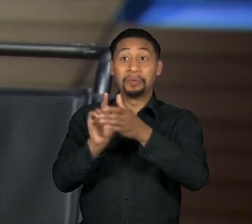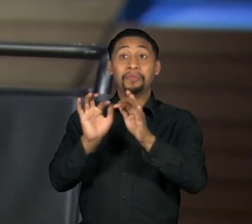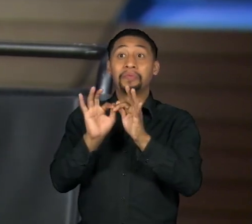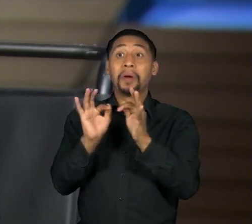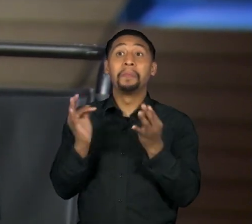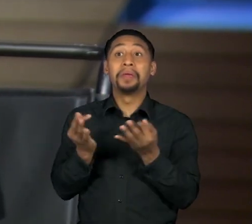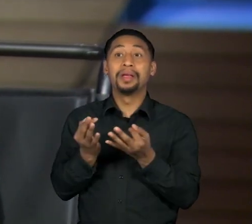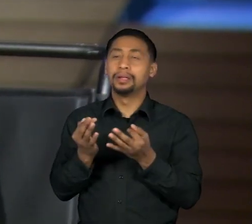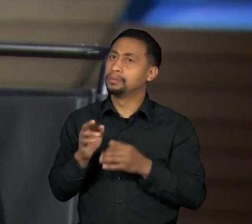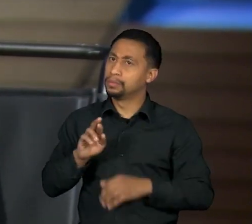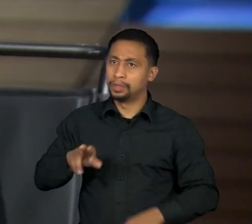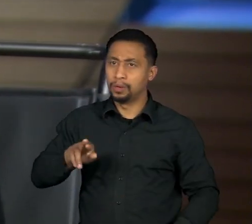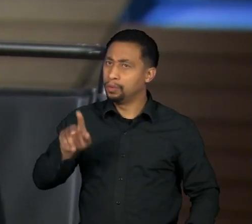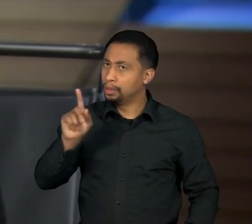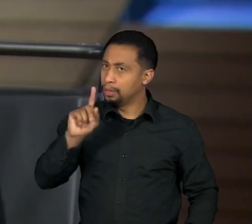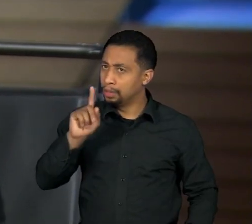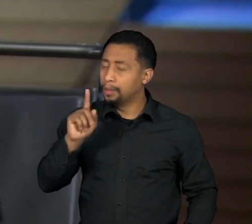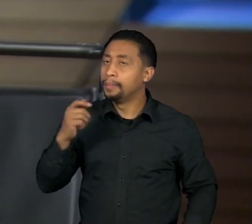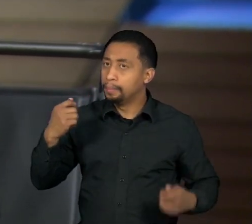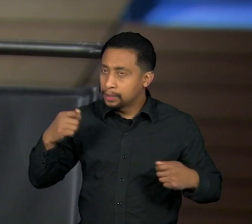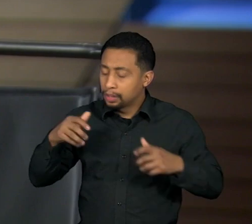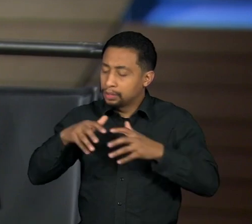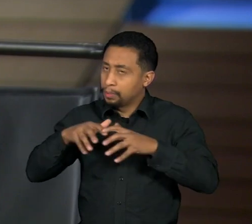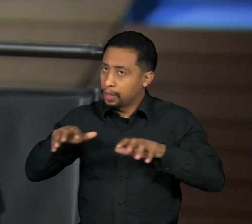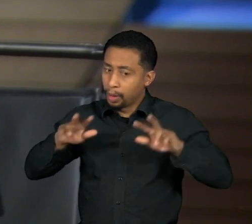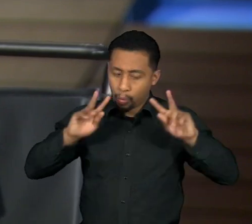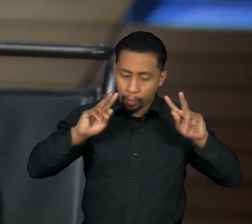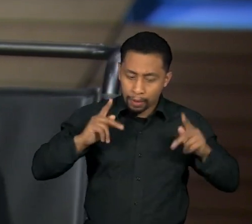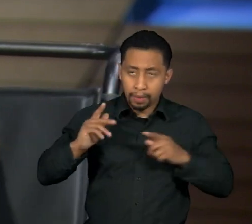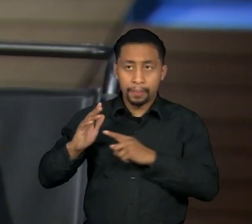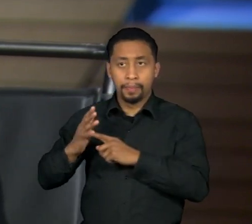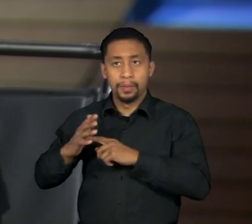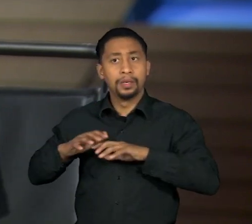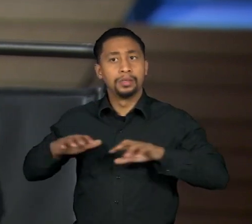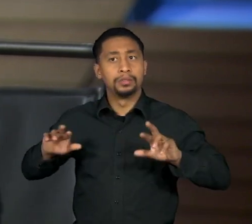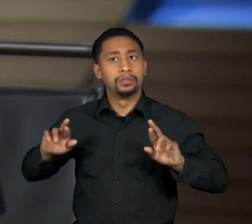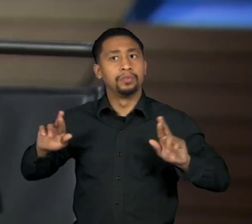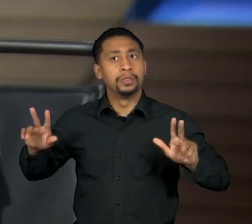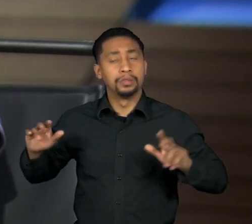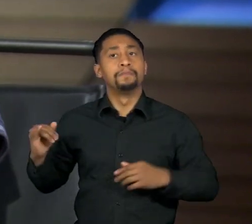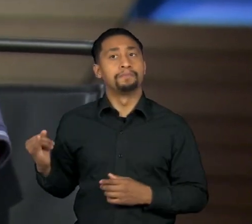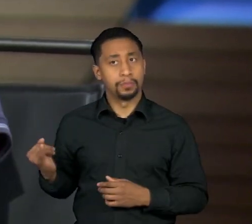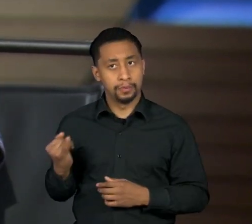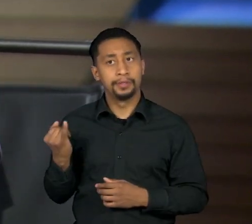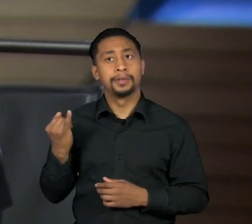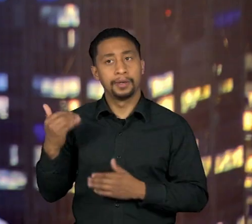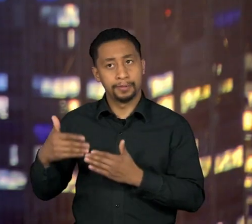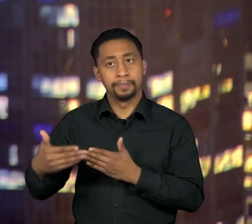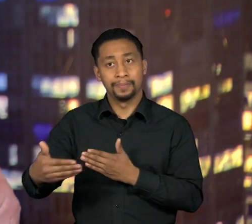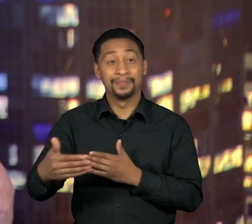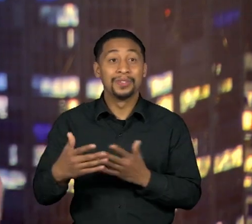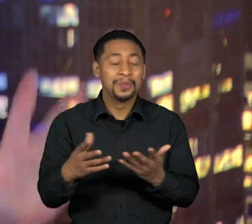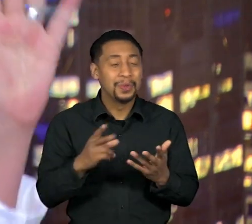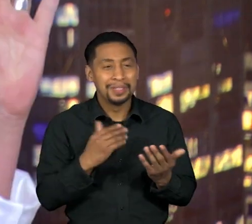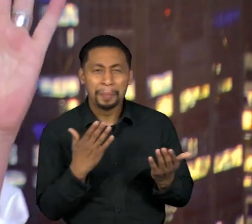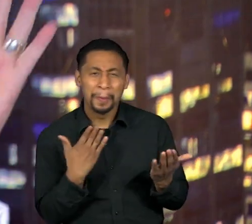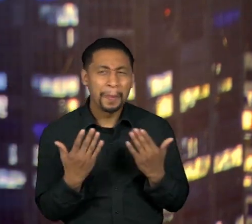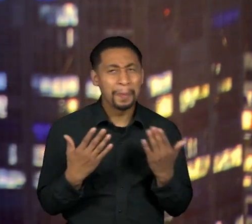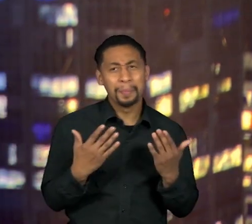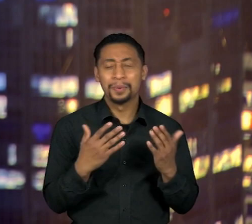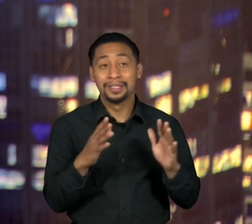Saber lidar com essa diferença do humano-máquina é um dos principais pontos para a nova era aí das pessoas. Conversa aqui iria